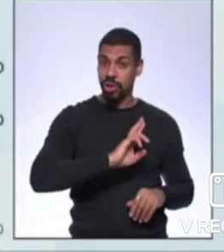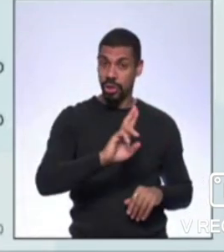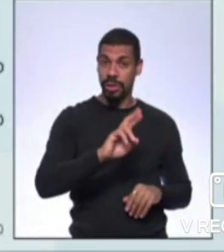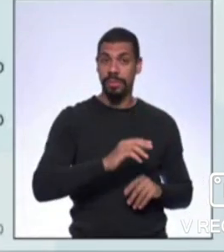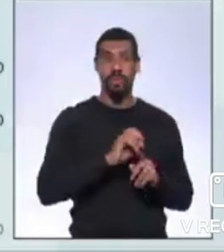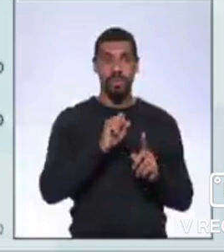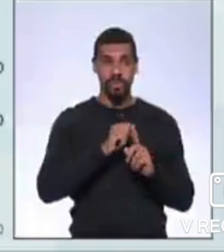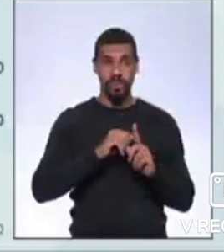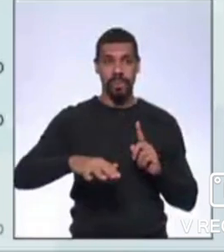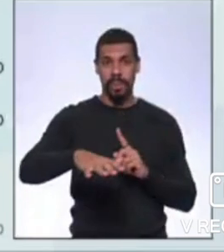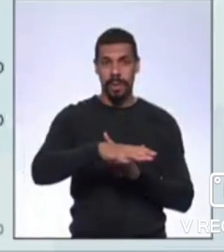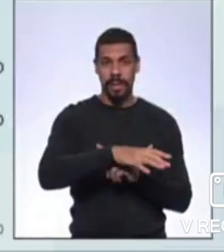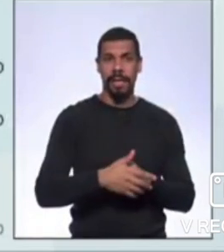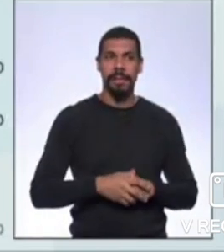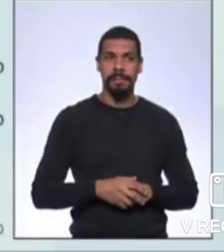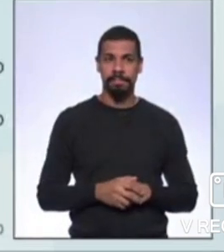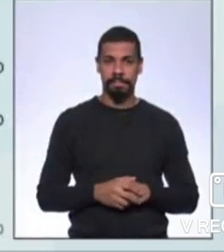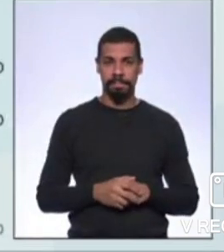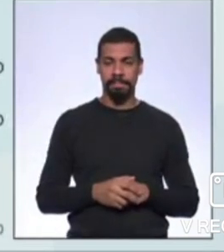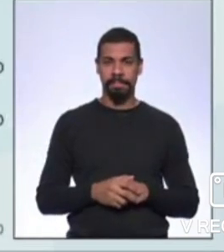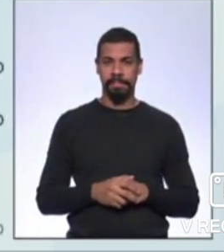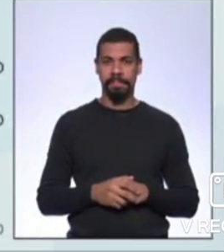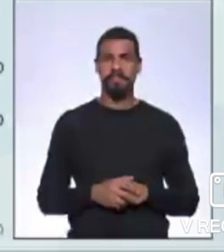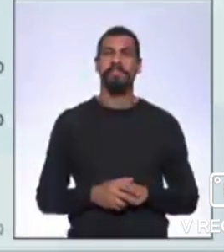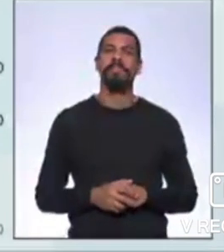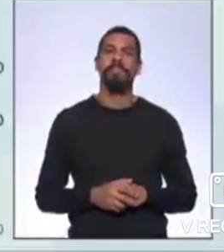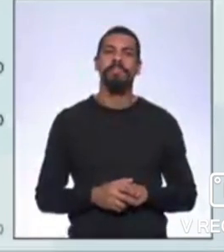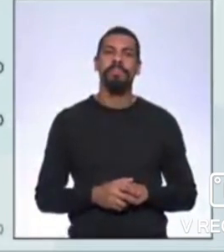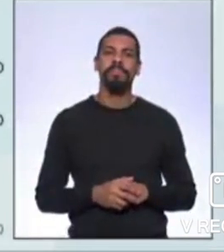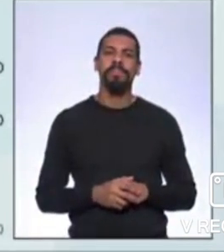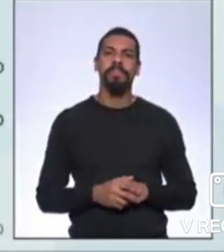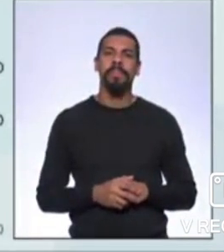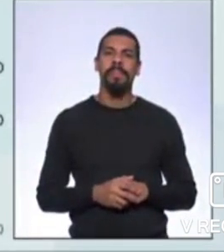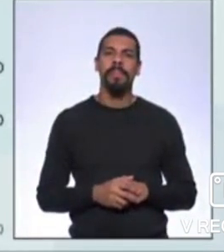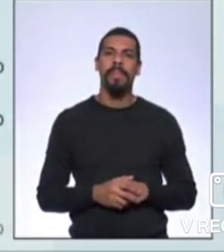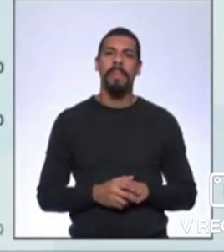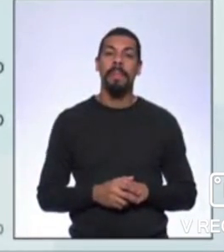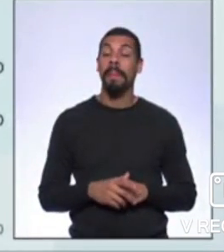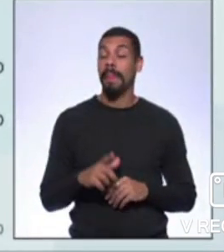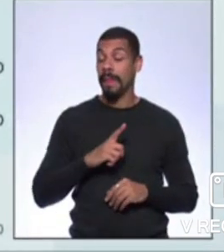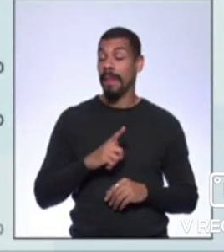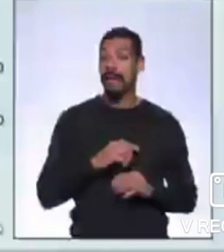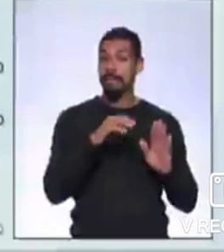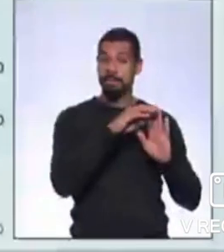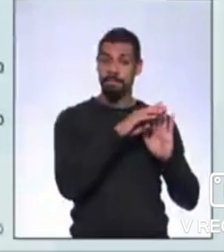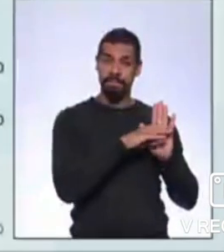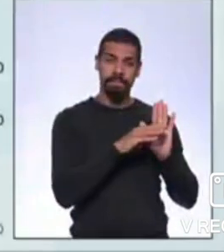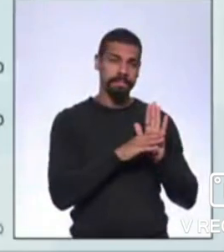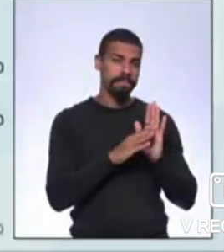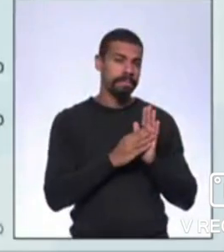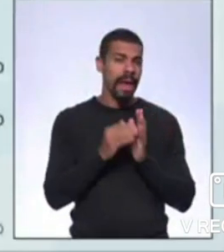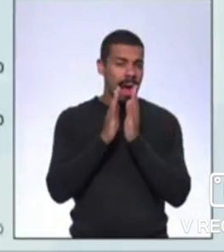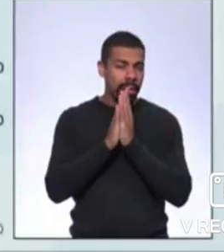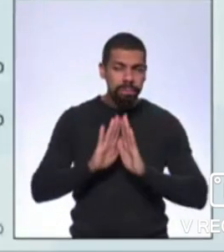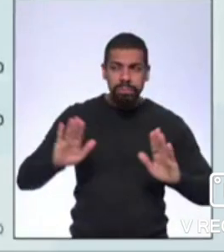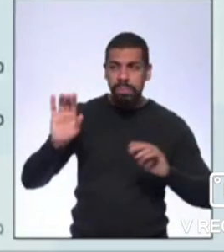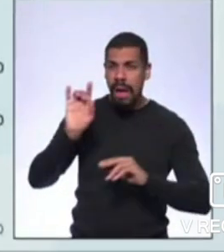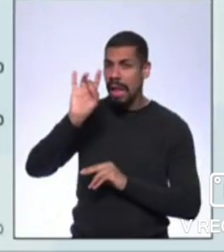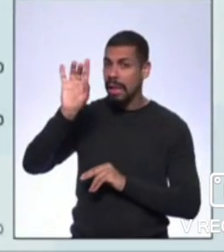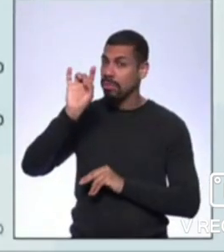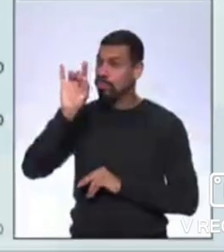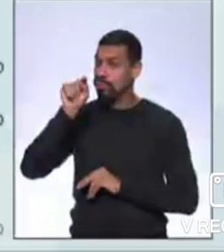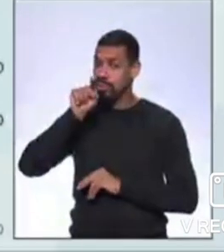professor? O Monte Sinai. Isso, Monte Sinai. Então, olha só, nós temos aí esses mandamentos: adorar a Deus e não amá-lo sobre todas as